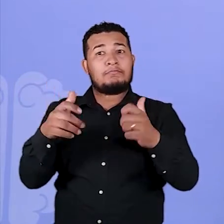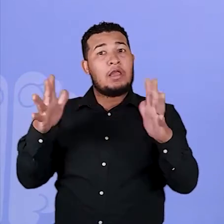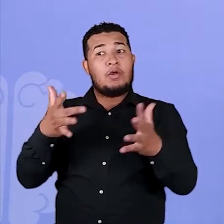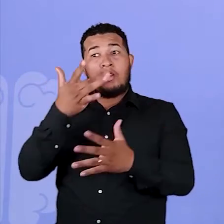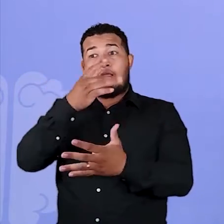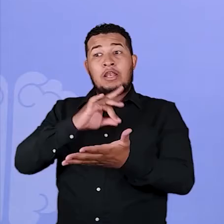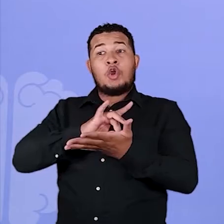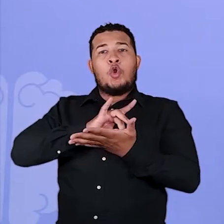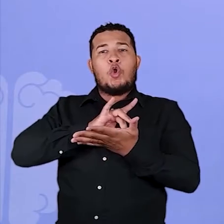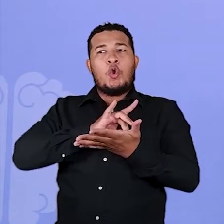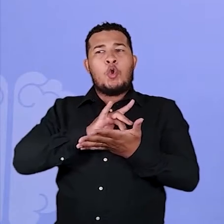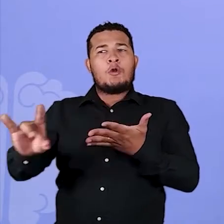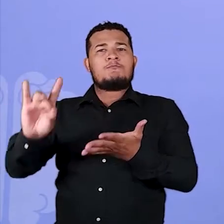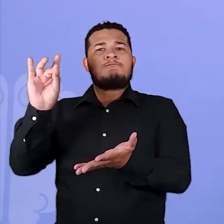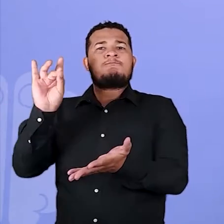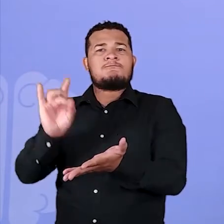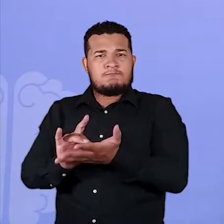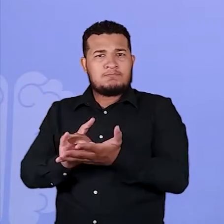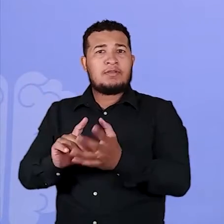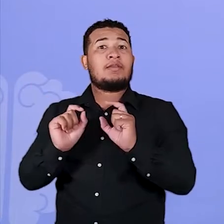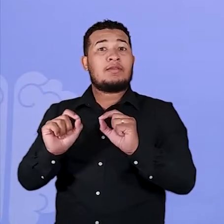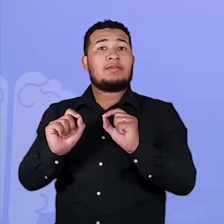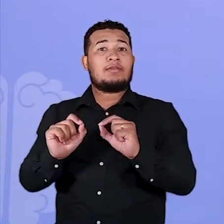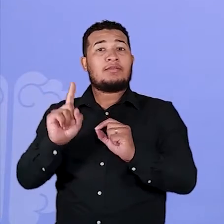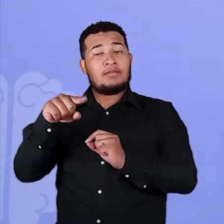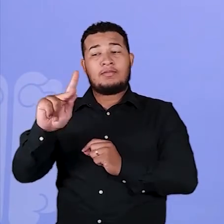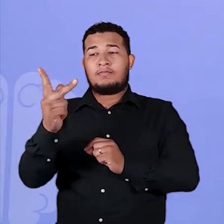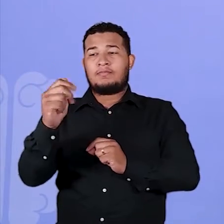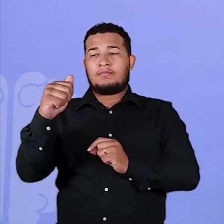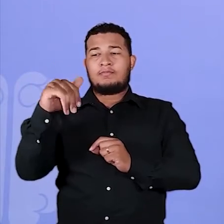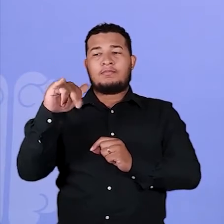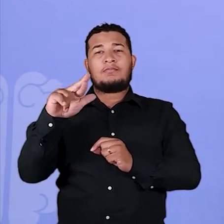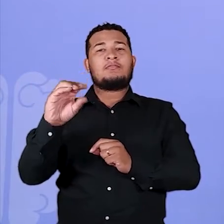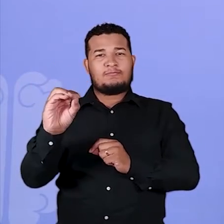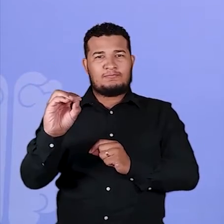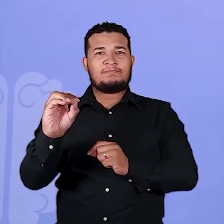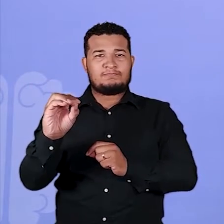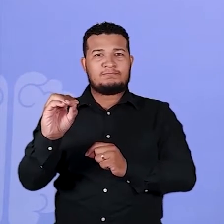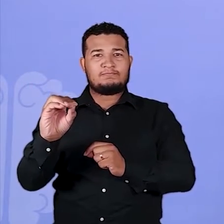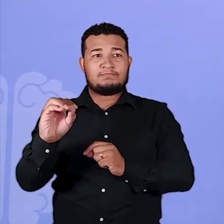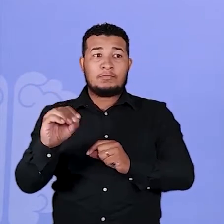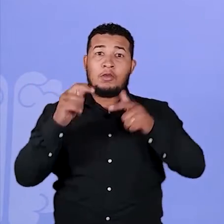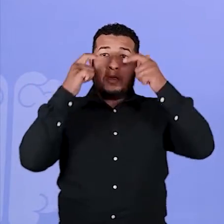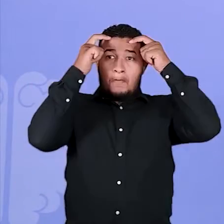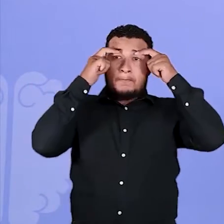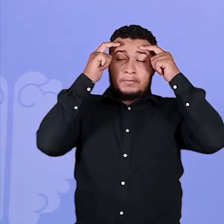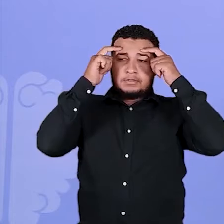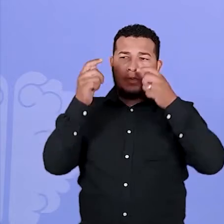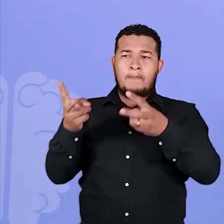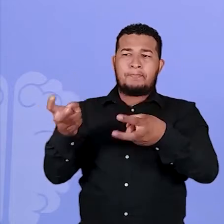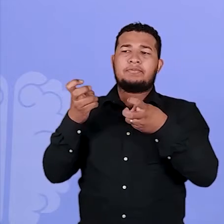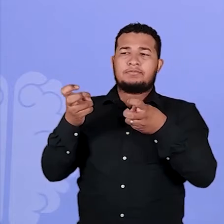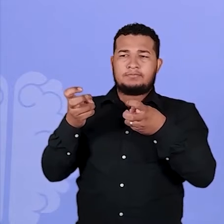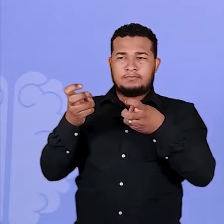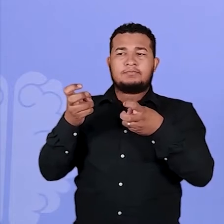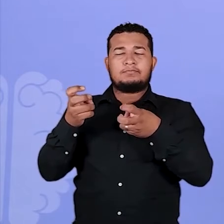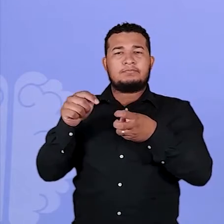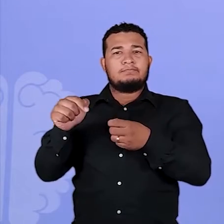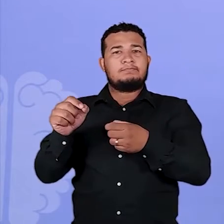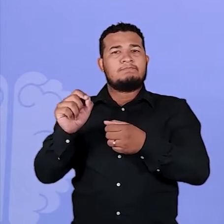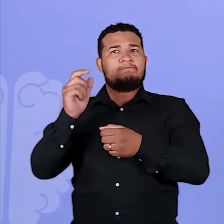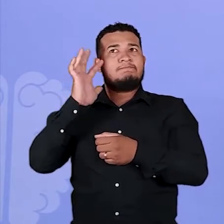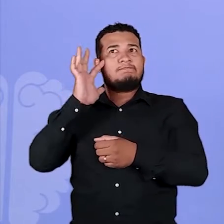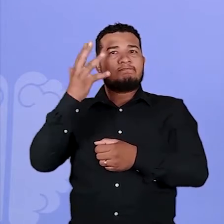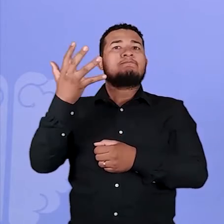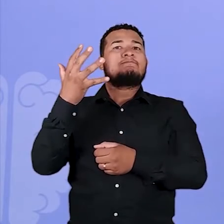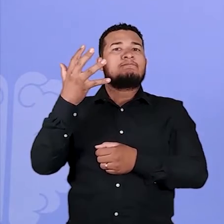a pessoa que eles odiavam com todas as forças era Ramiro Dorco. O príncipe percebeu esse